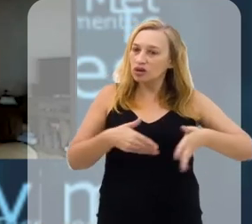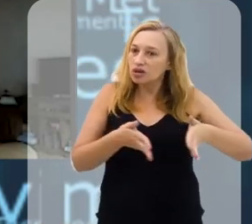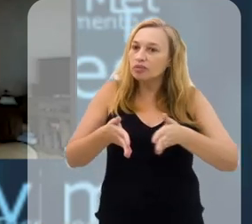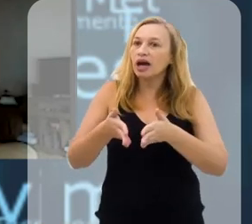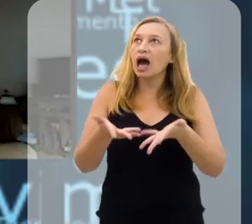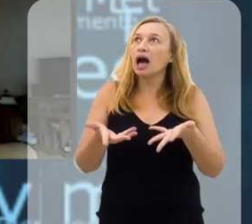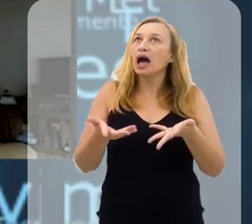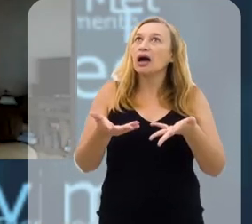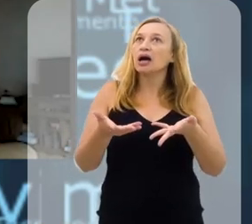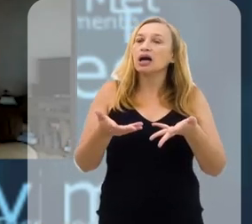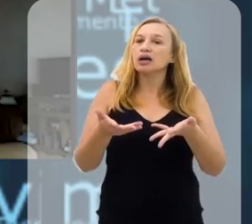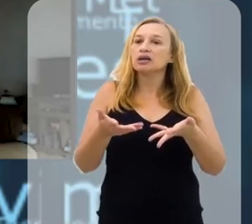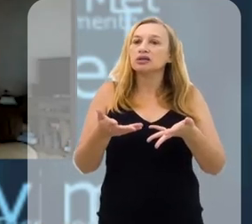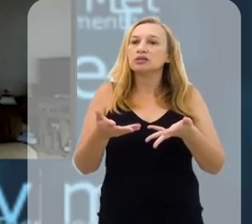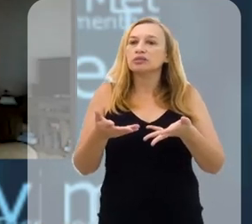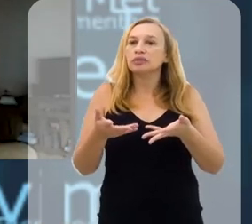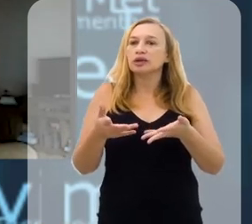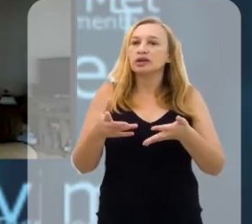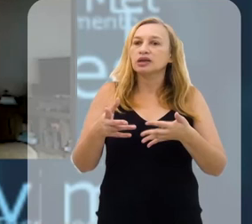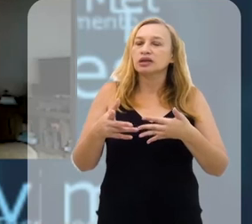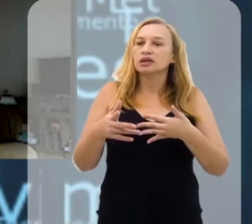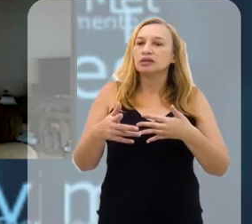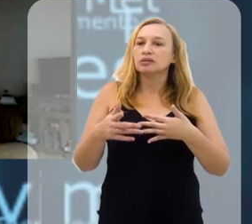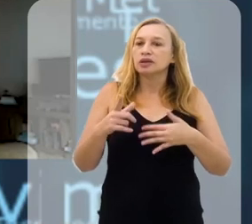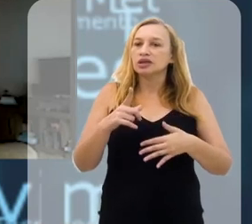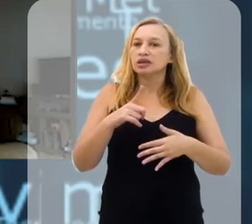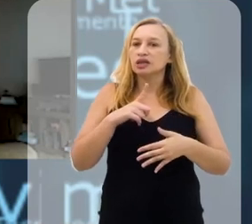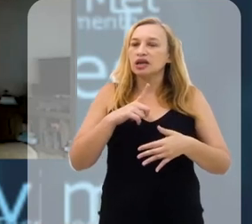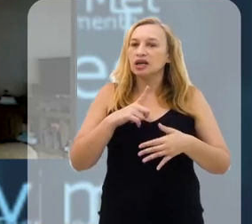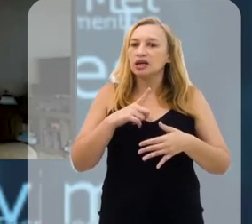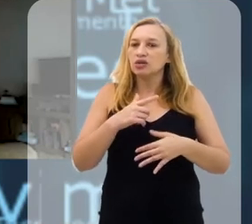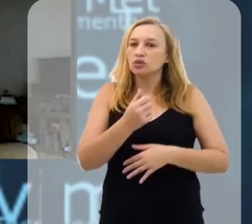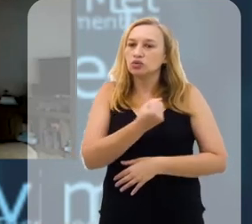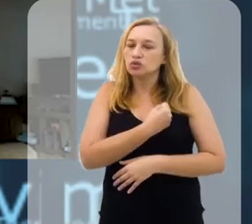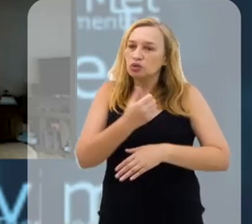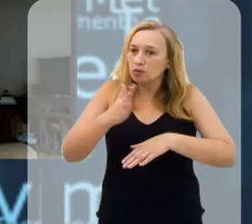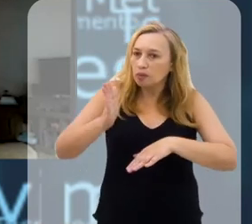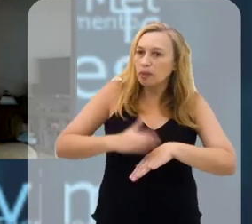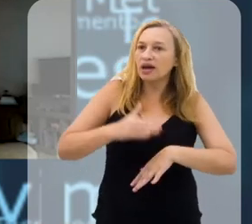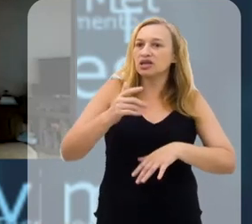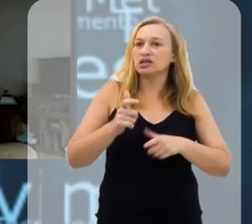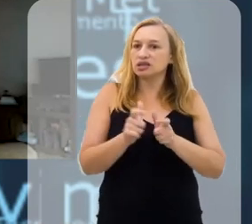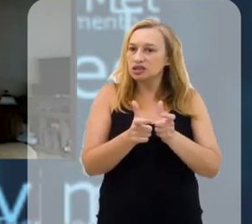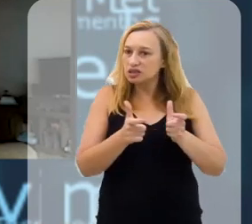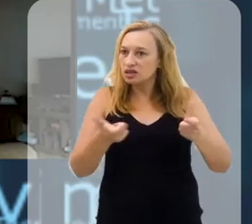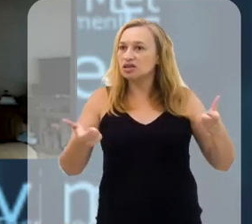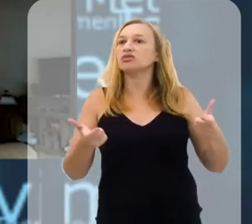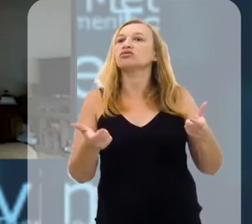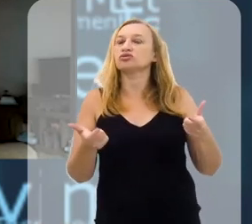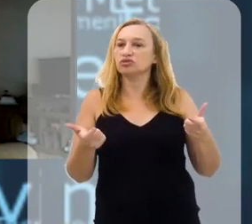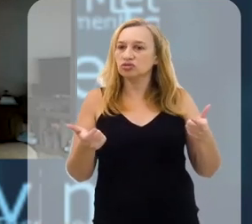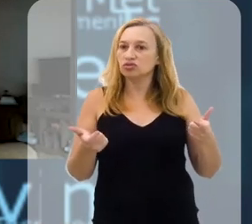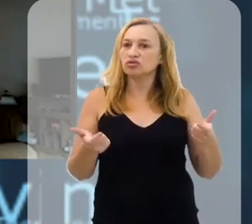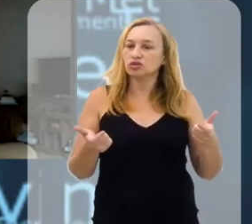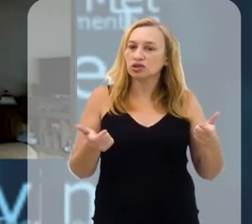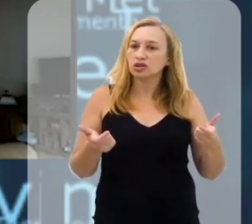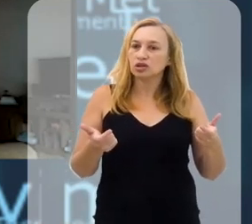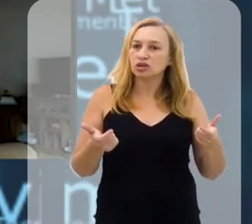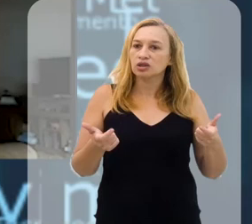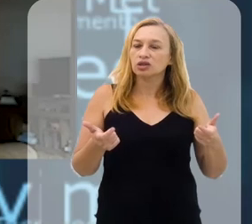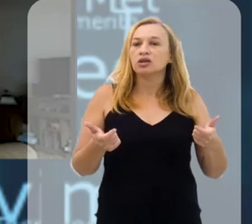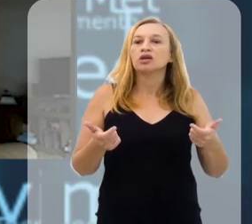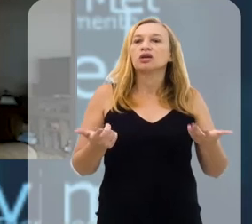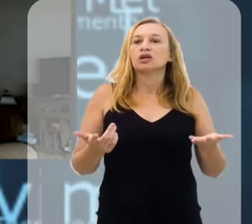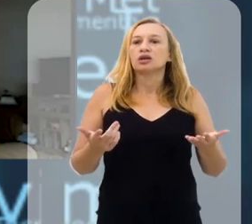que se caminhar para um protagonismo bastante abrangente, maior, mais